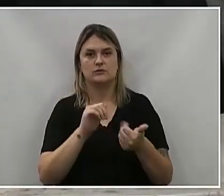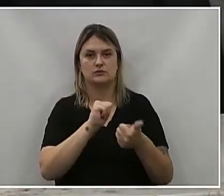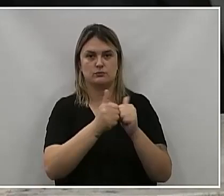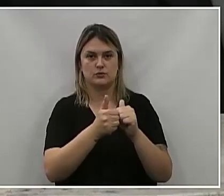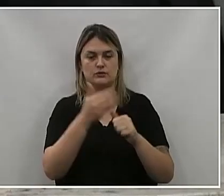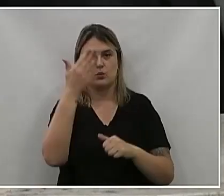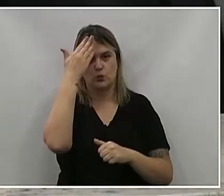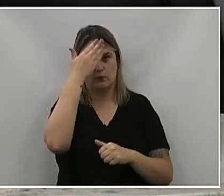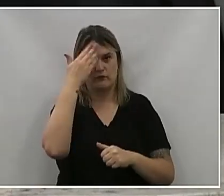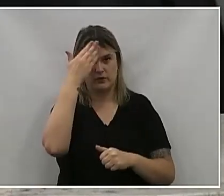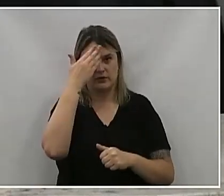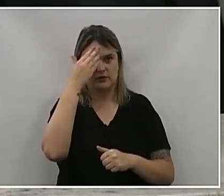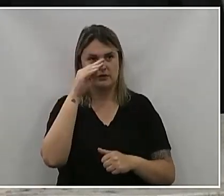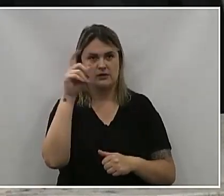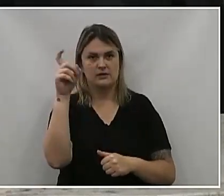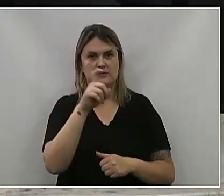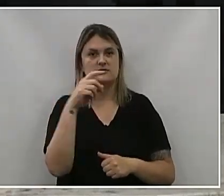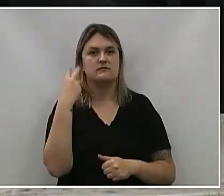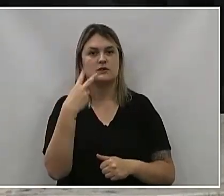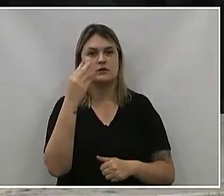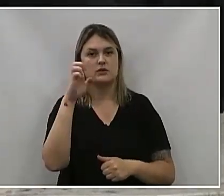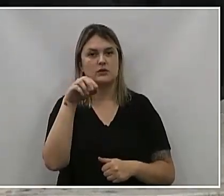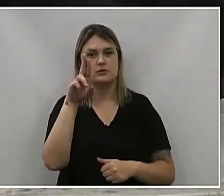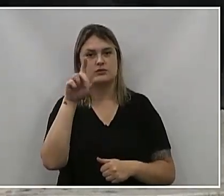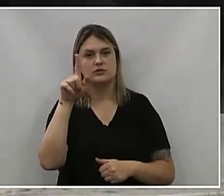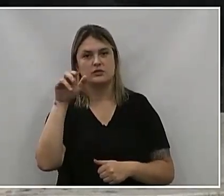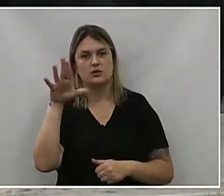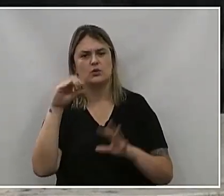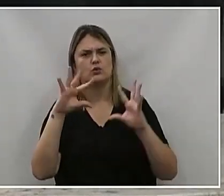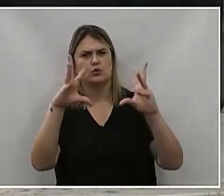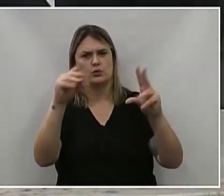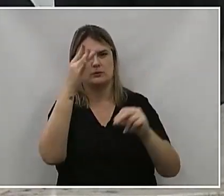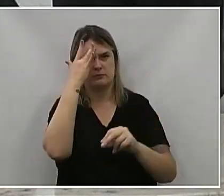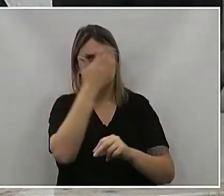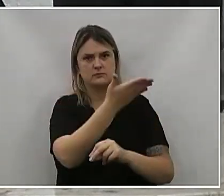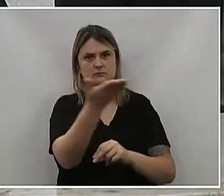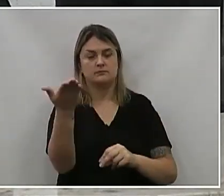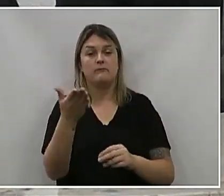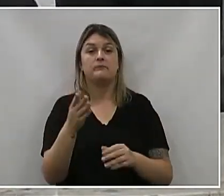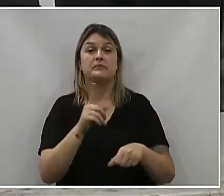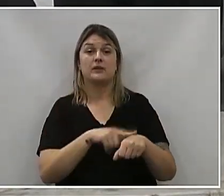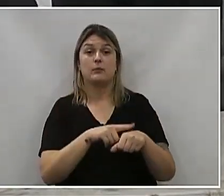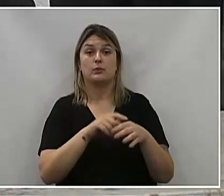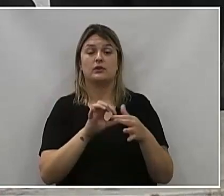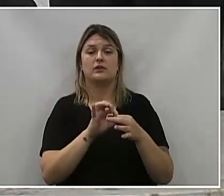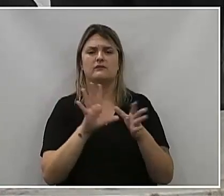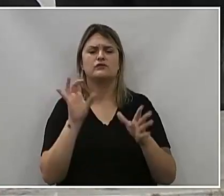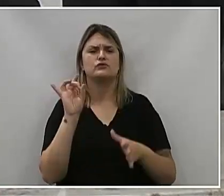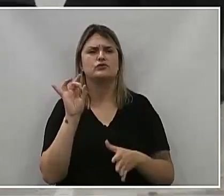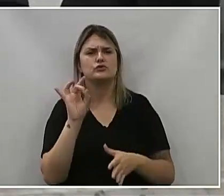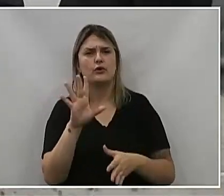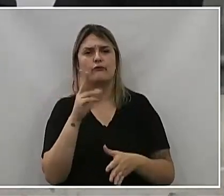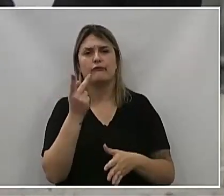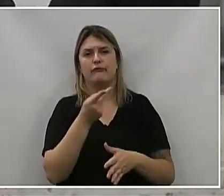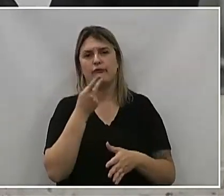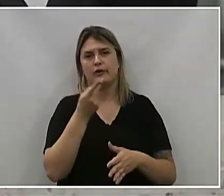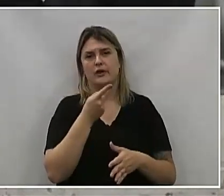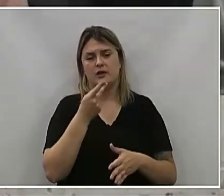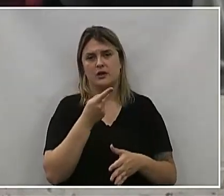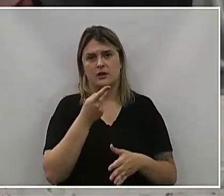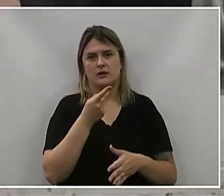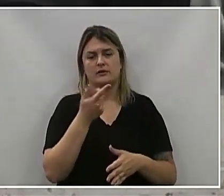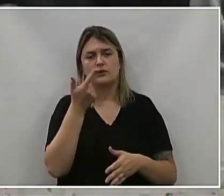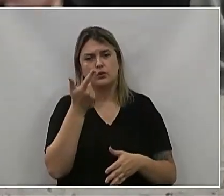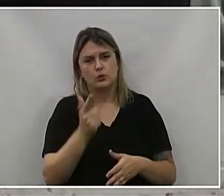Esportes, Cordovan, ex-vereador Eugênio, enfim, a todos aqui. Na palavra livre, eu só gostaria de registrar e